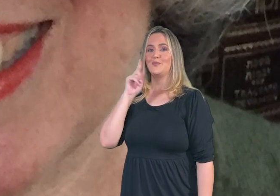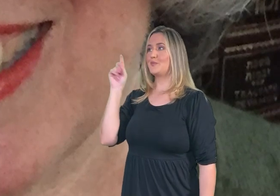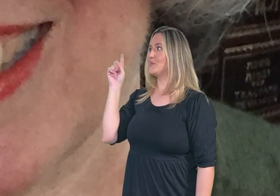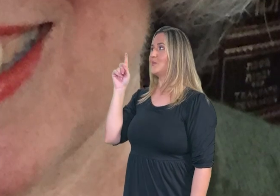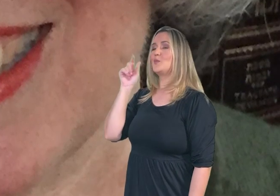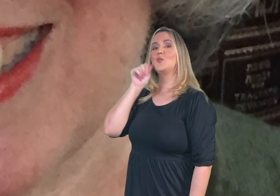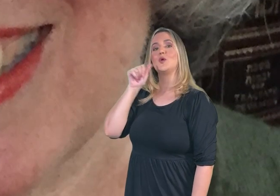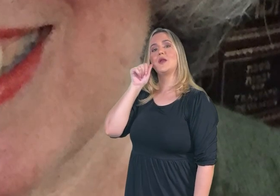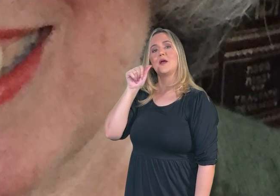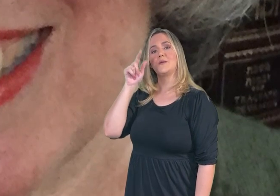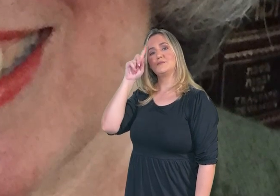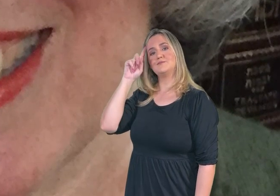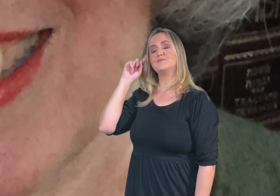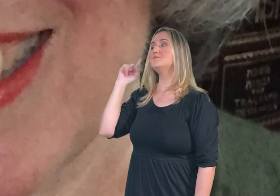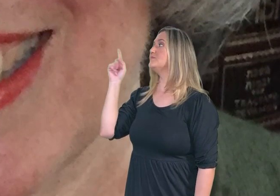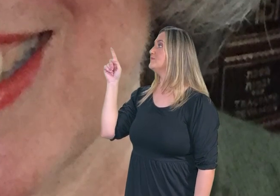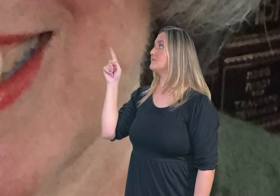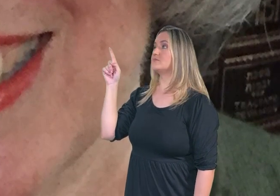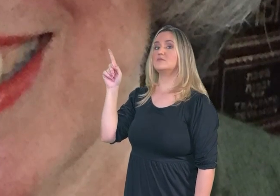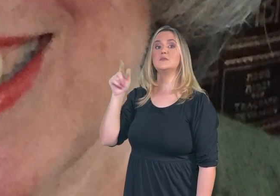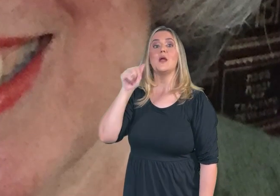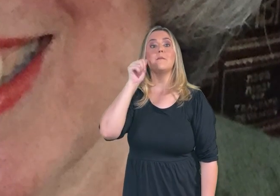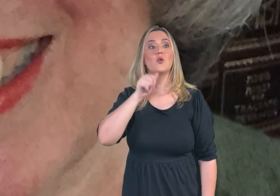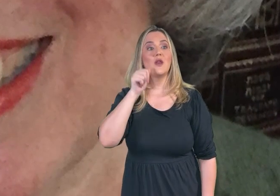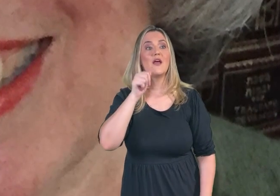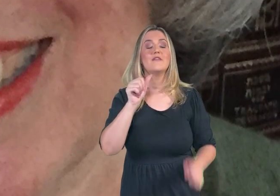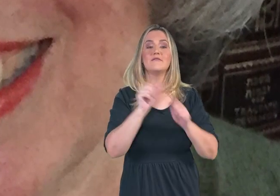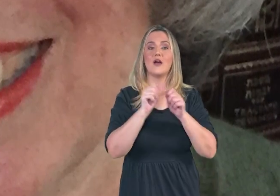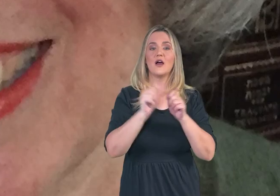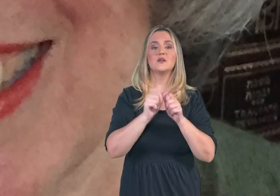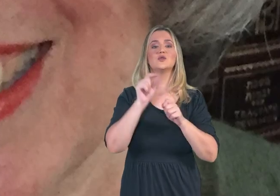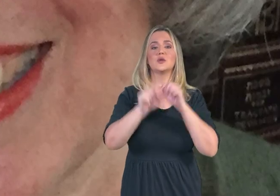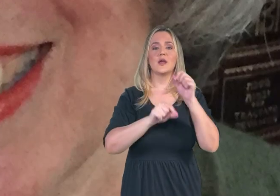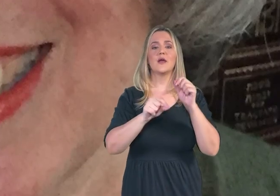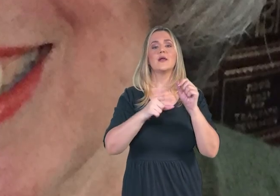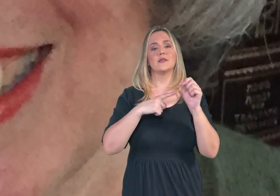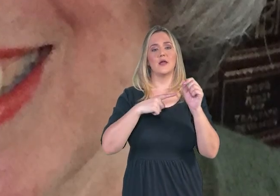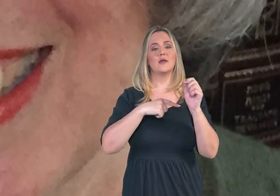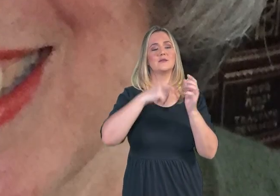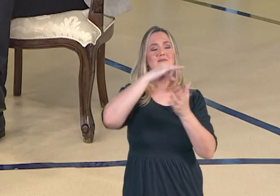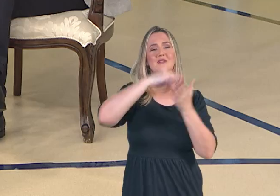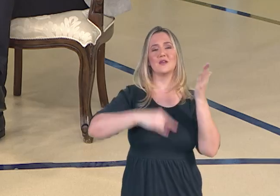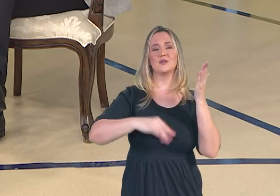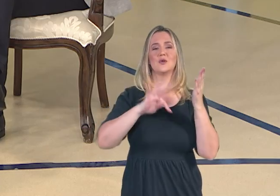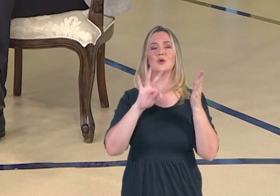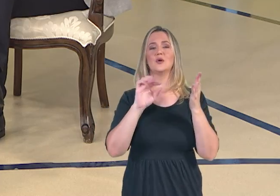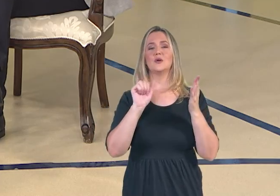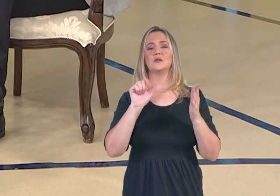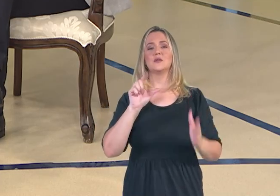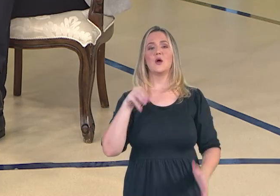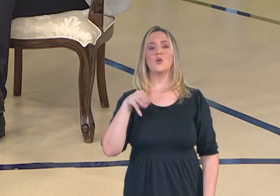mais importante tratado da religião judaica, floresceu num ambiente de quase incentivo à magia. De acordo com essa